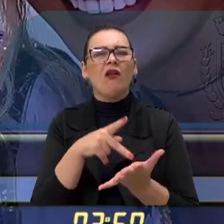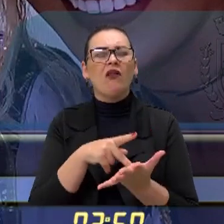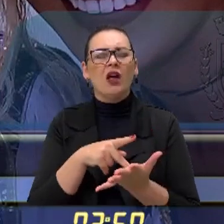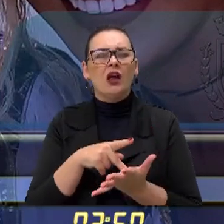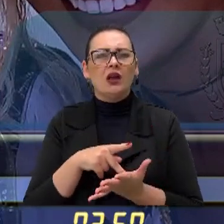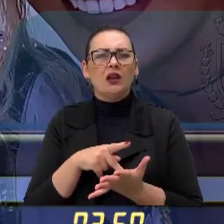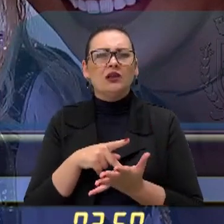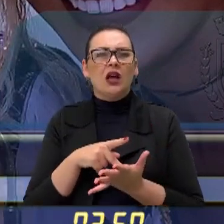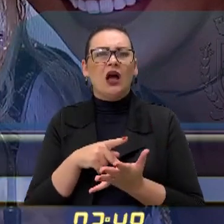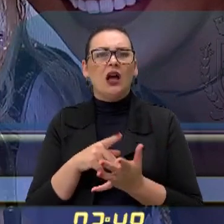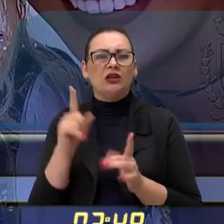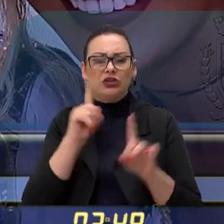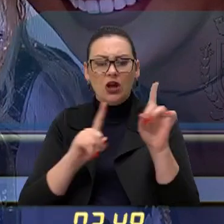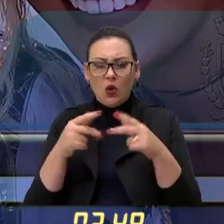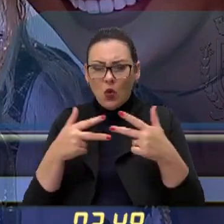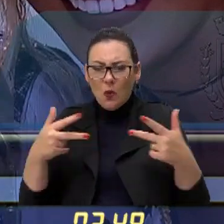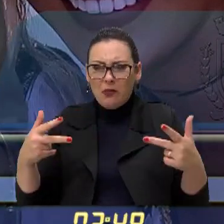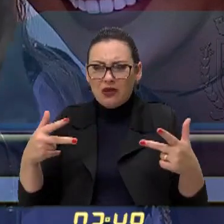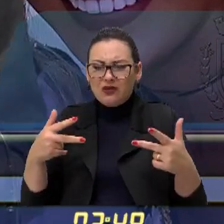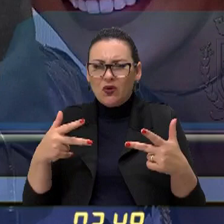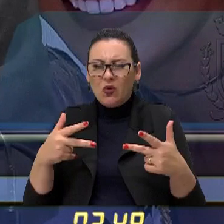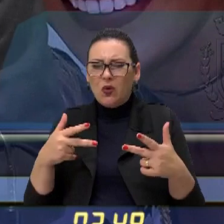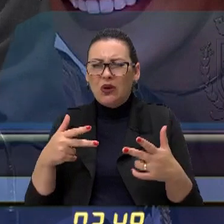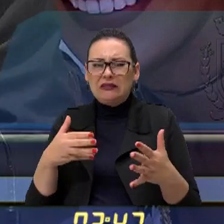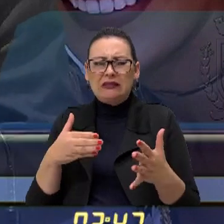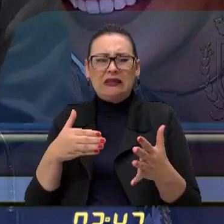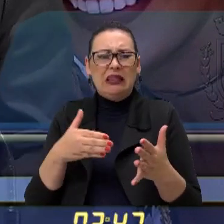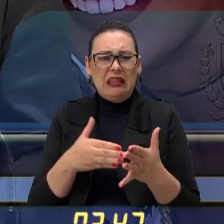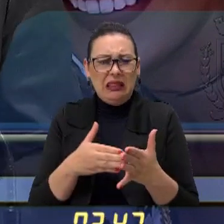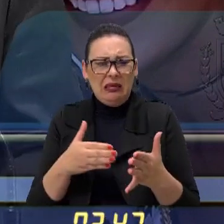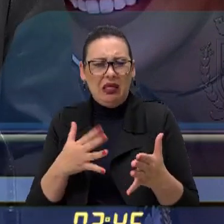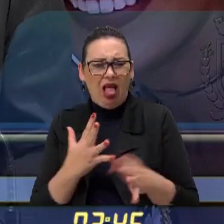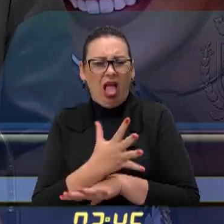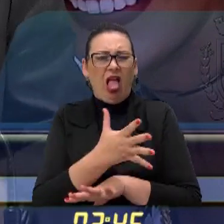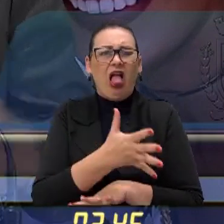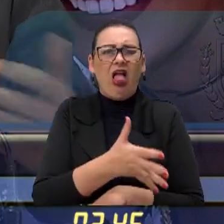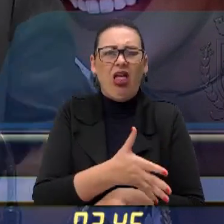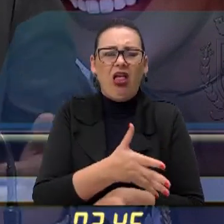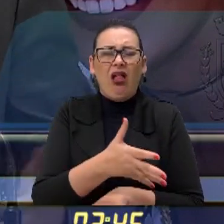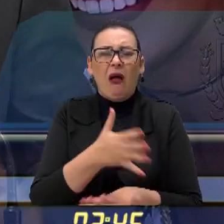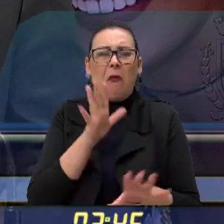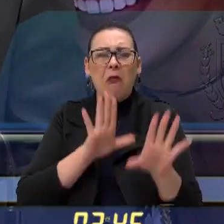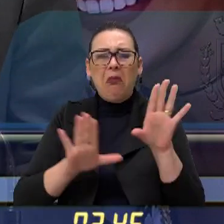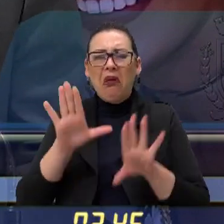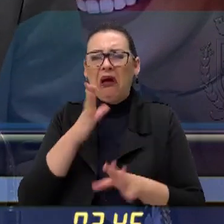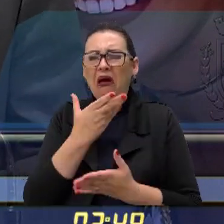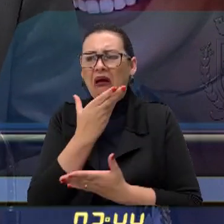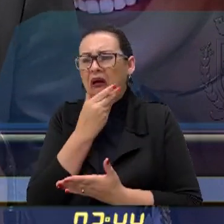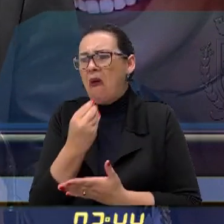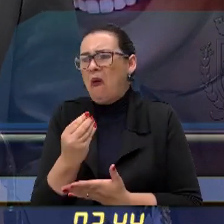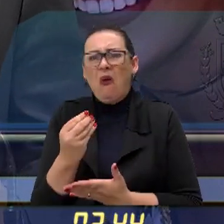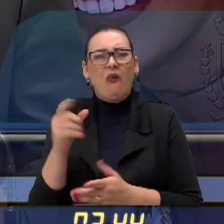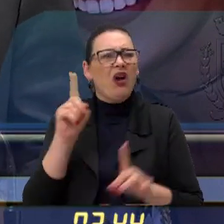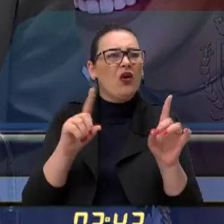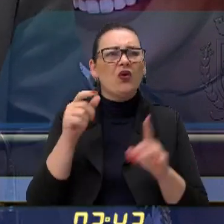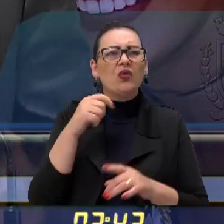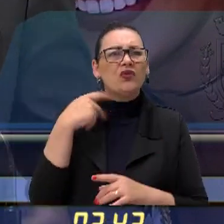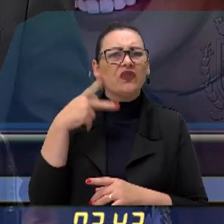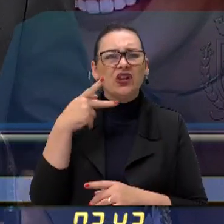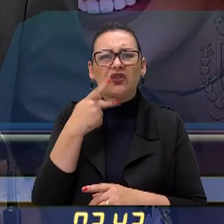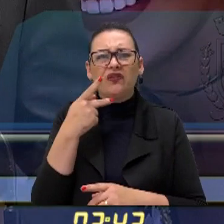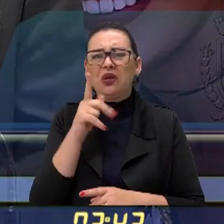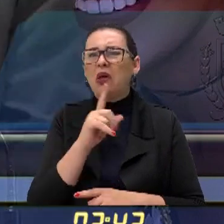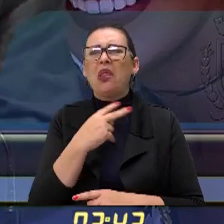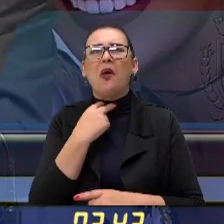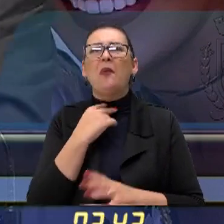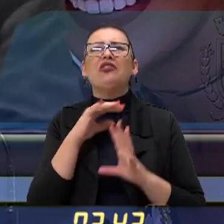realmente algumas coisas estão passando do limite. Parece que os homens estão, nem até acho que alguns vereadores colocou, nem dá para chamar